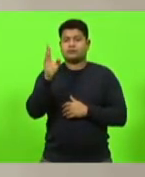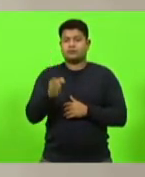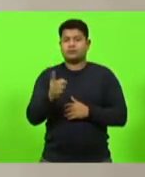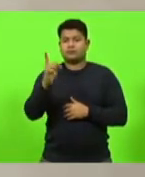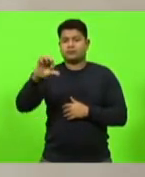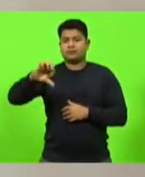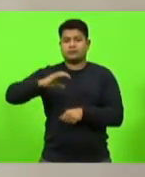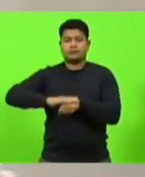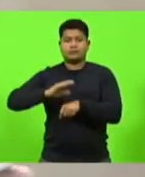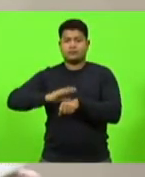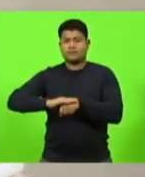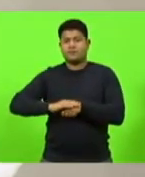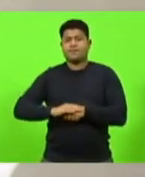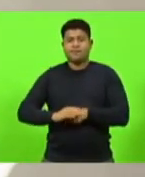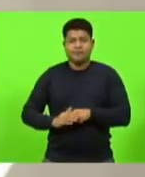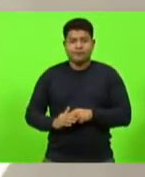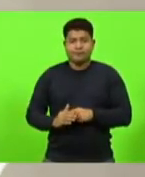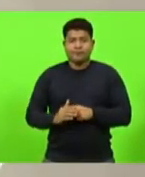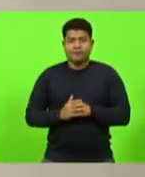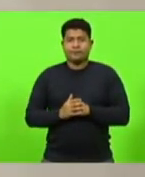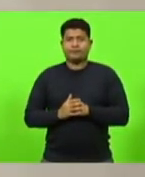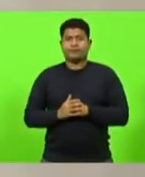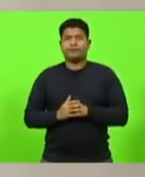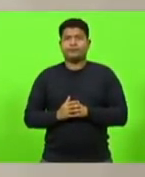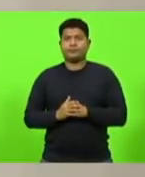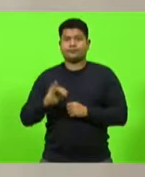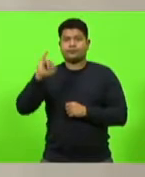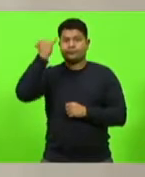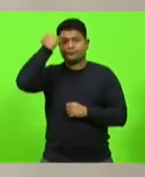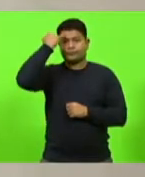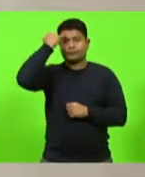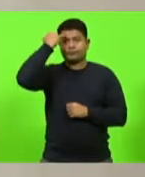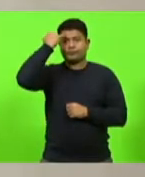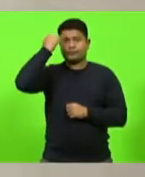4.5/2019, autor deputado Jair Mioto.